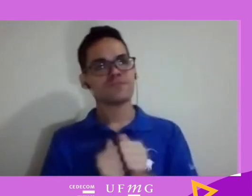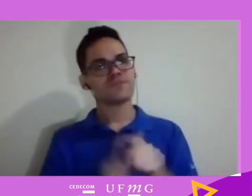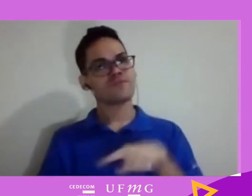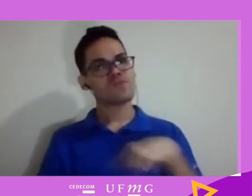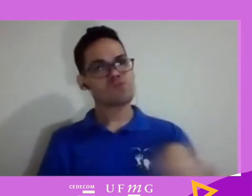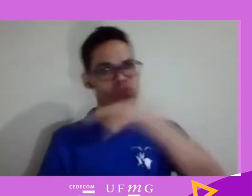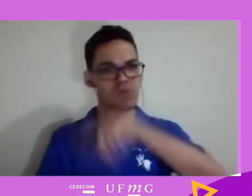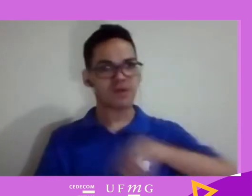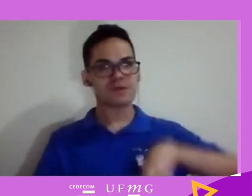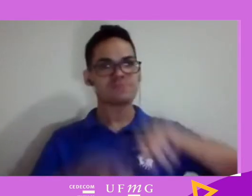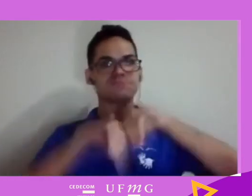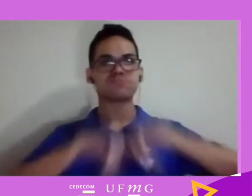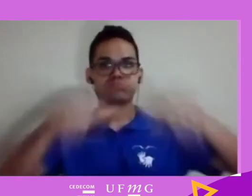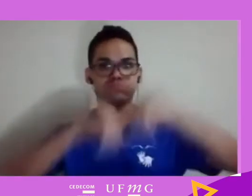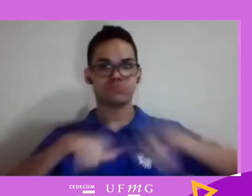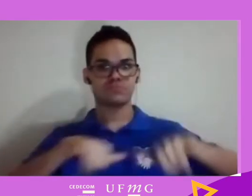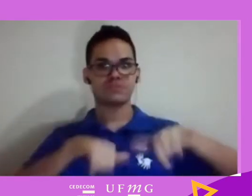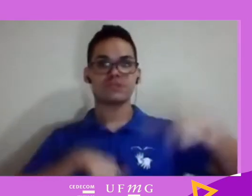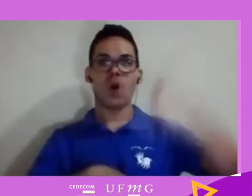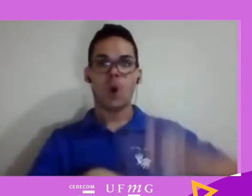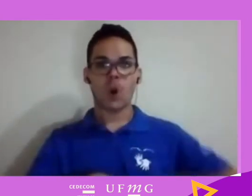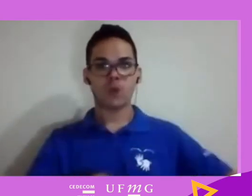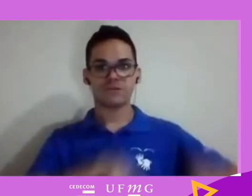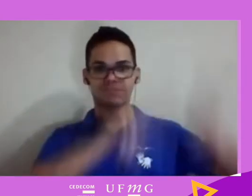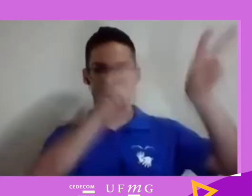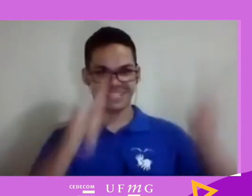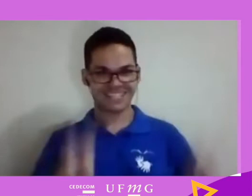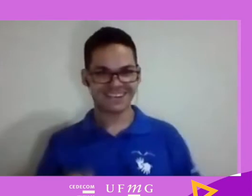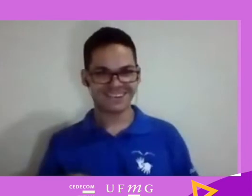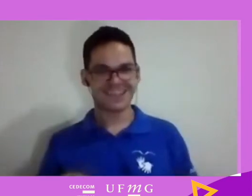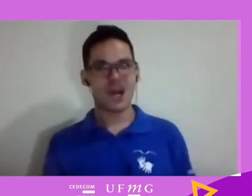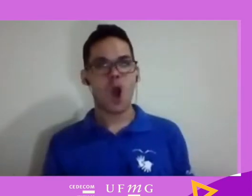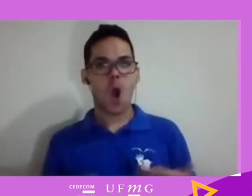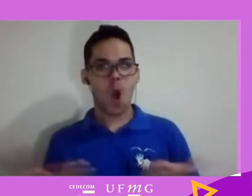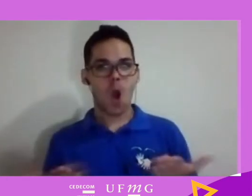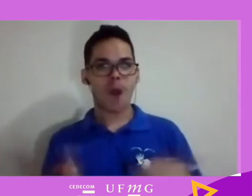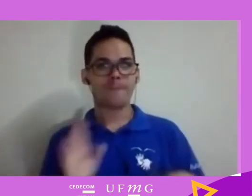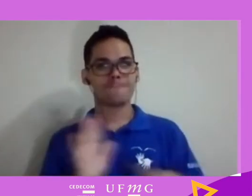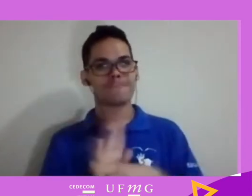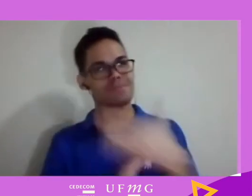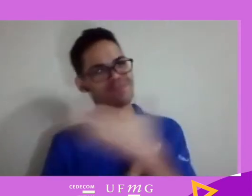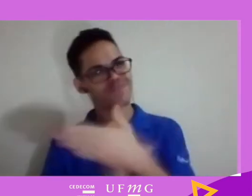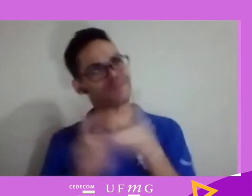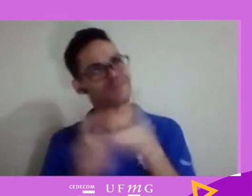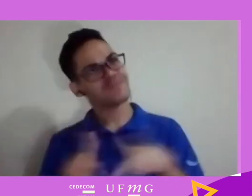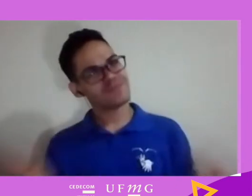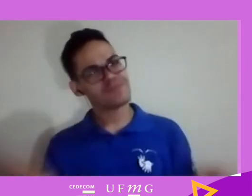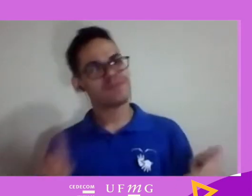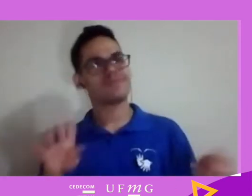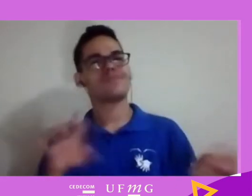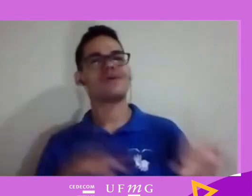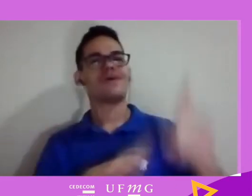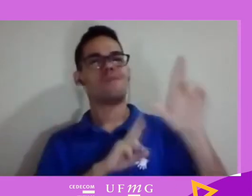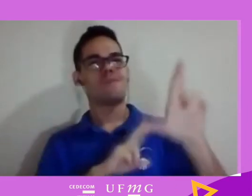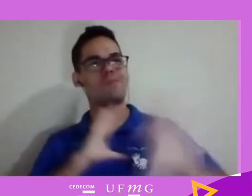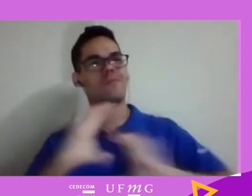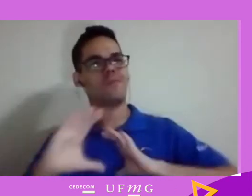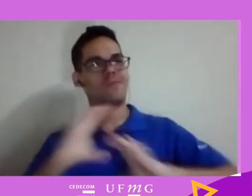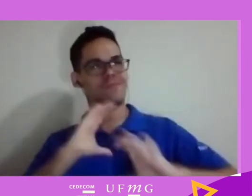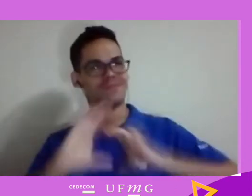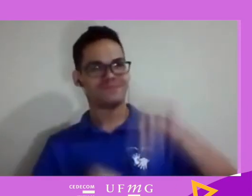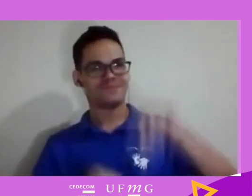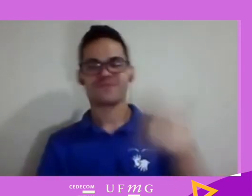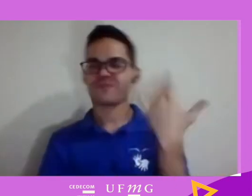temas diversos da contemporaneidade. Hoje a gente esteve com a Jana Zamora, professora do Departamento de Comunicação Social da UFMG. Muito obrigado